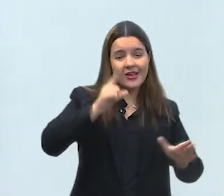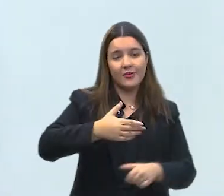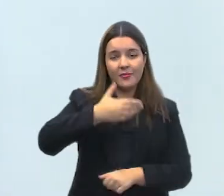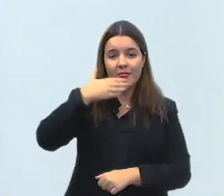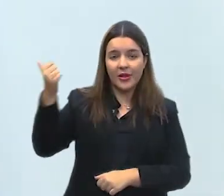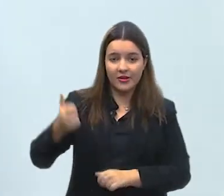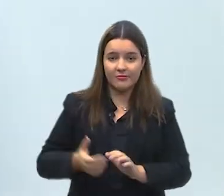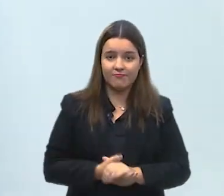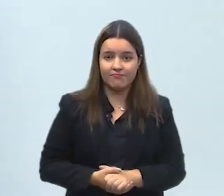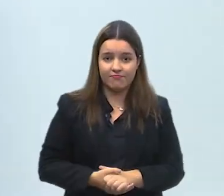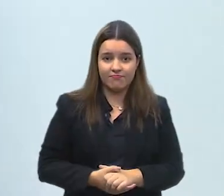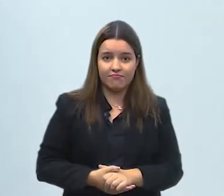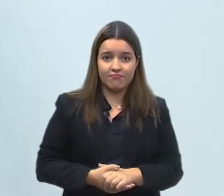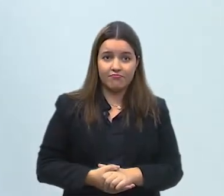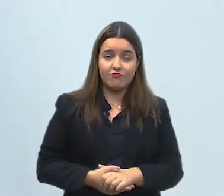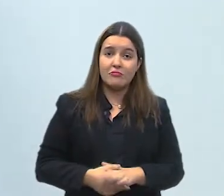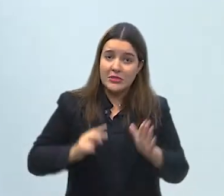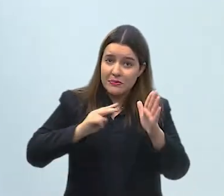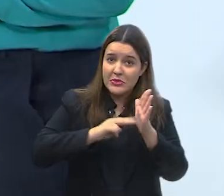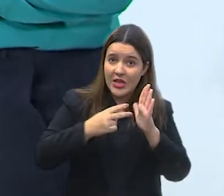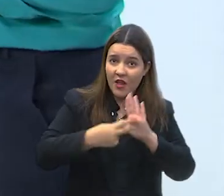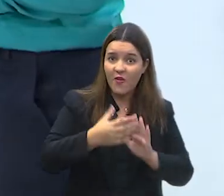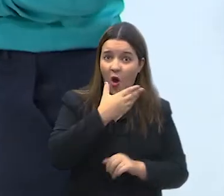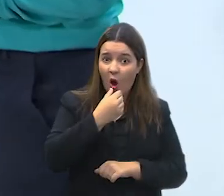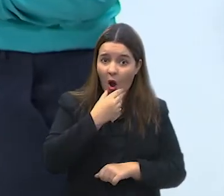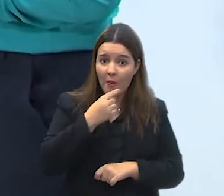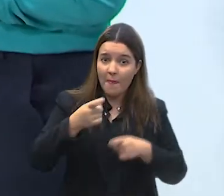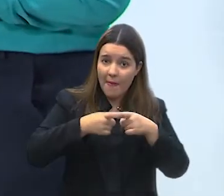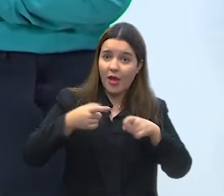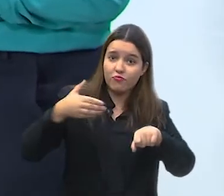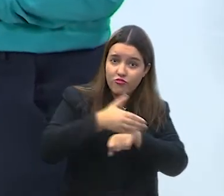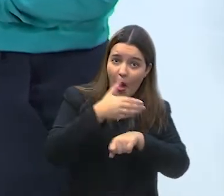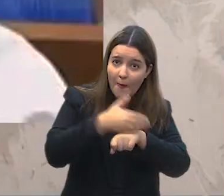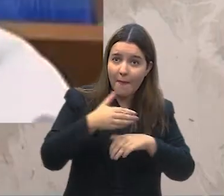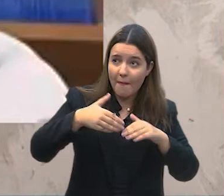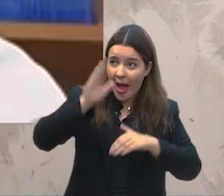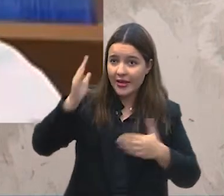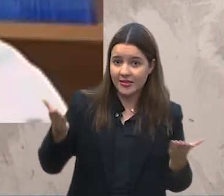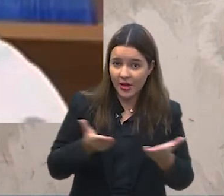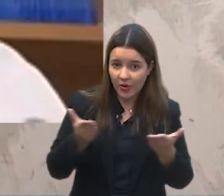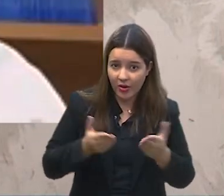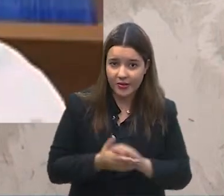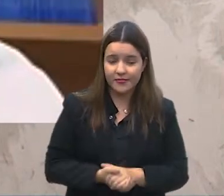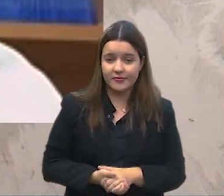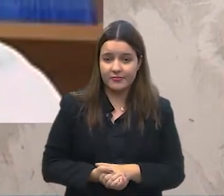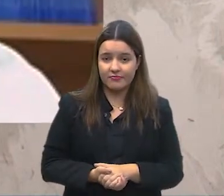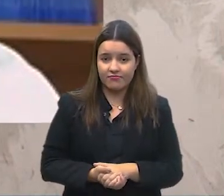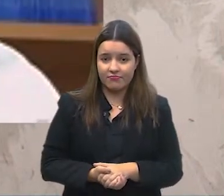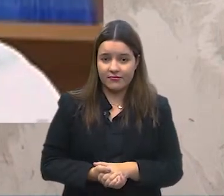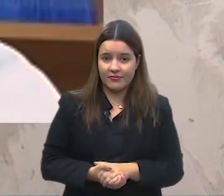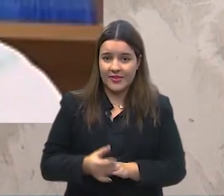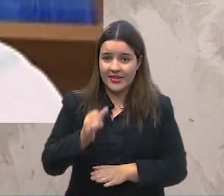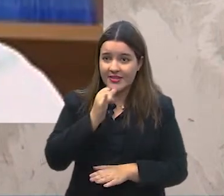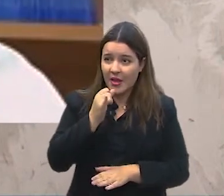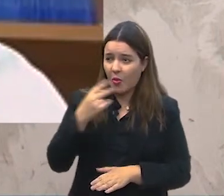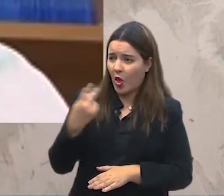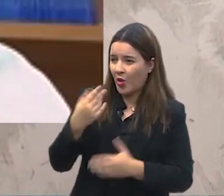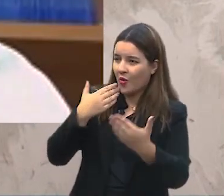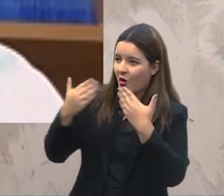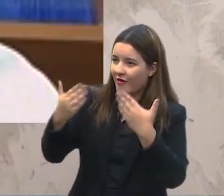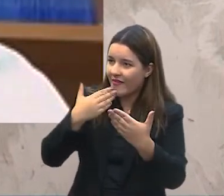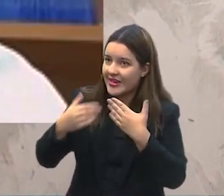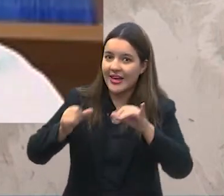também, significa que eles estão indo mais ao médico. Sem dúvida. Essas campanhas, esse tipo de papel, essa